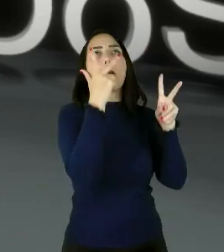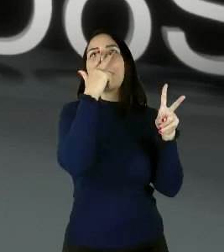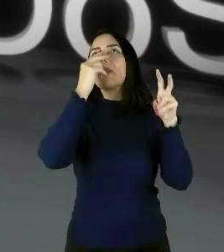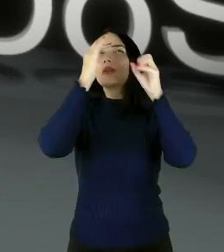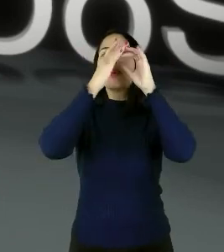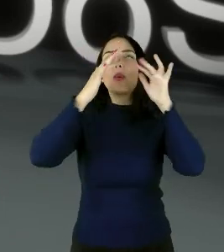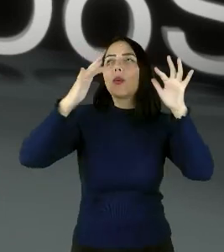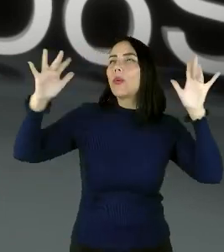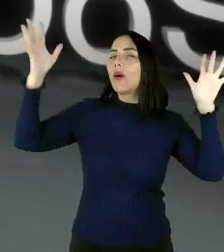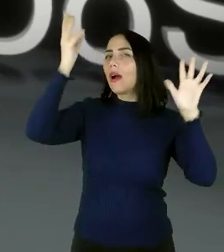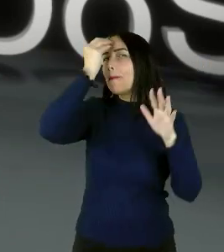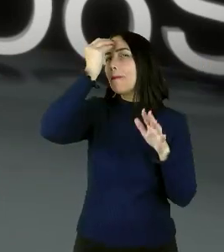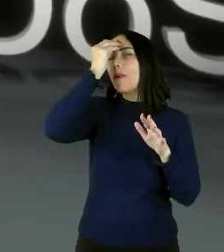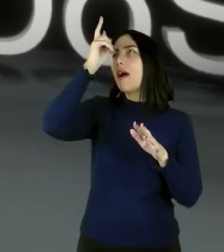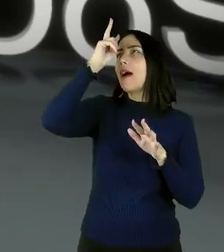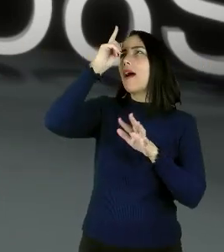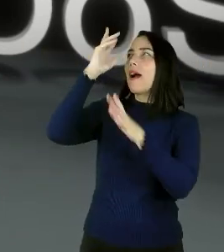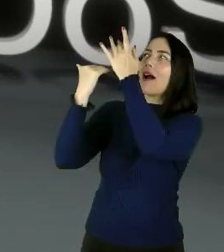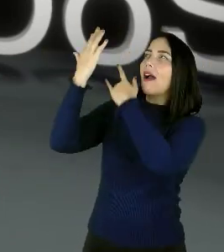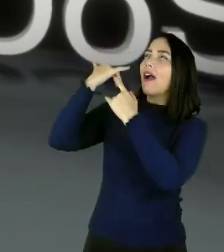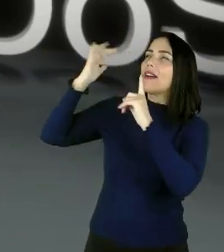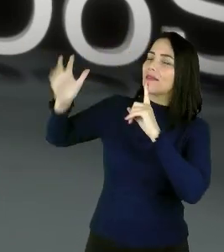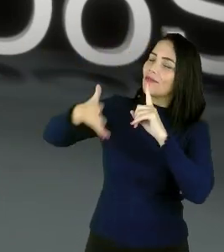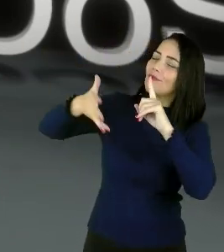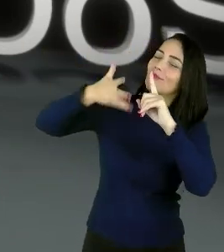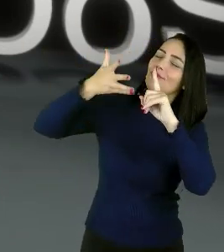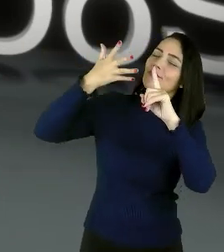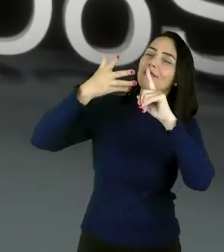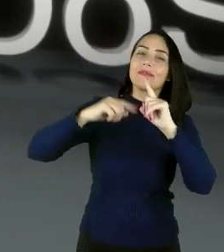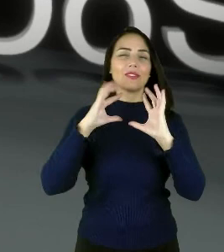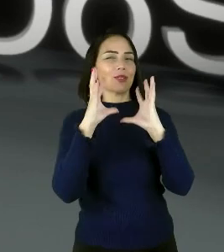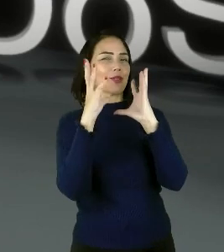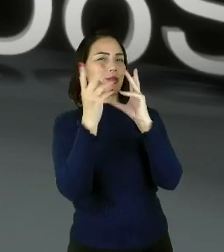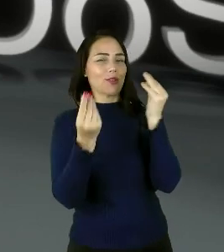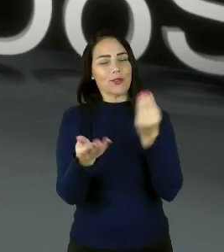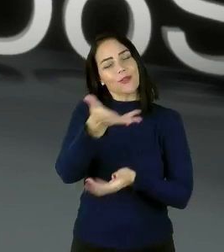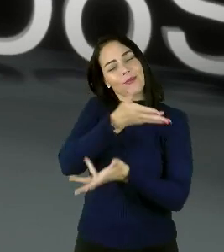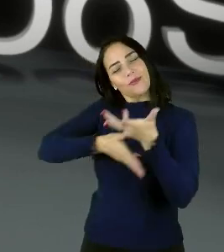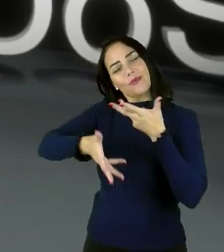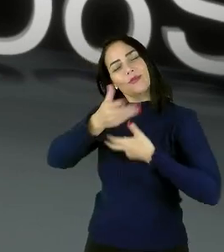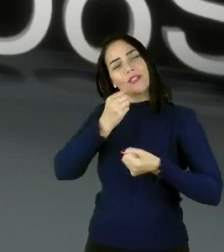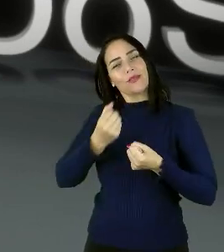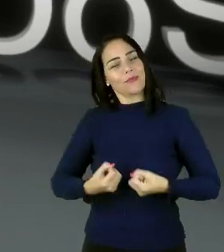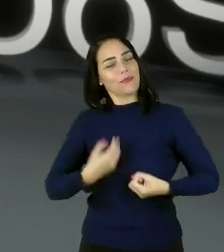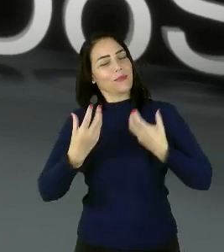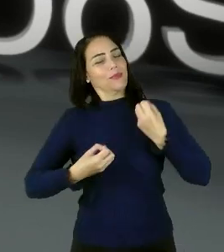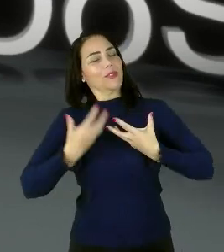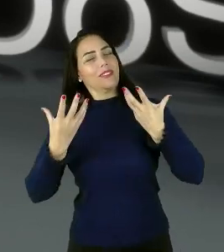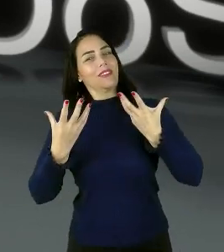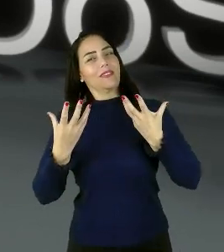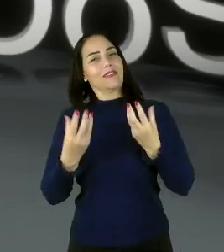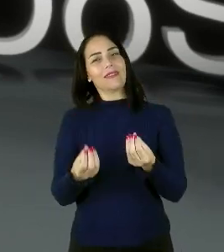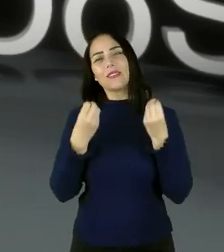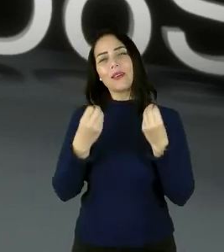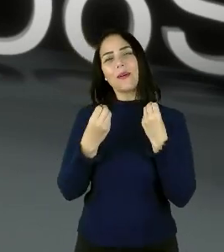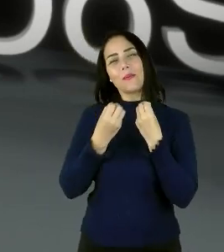surgem memórias ancestrais e inspiradoras e que sejamos todos envolvidos pela poesia